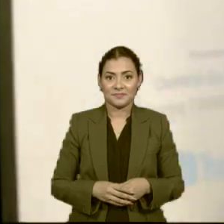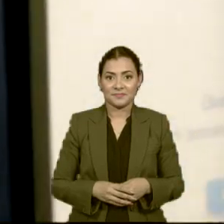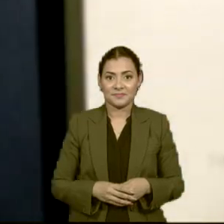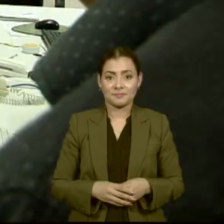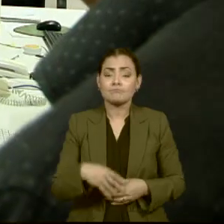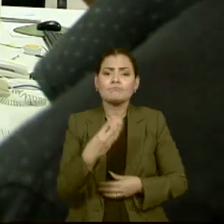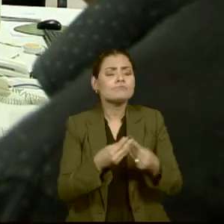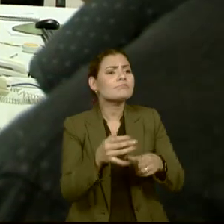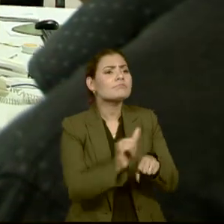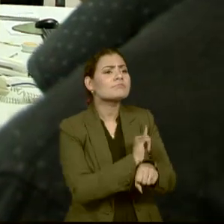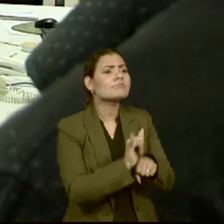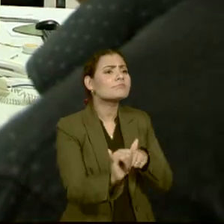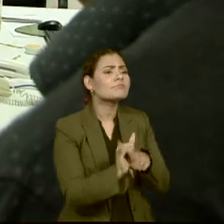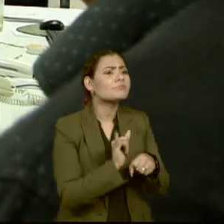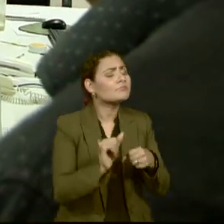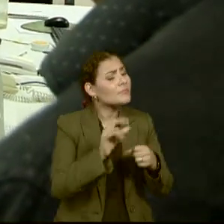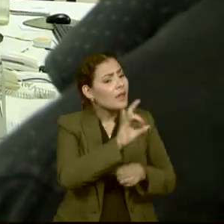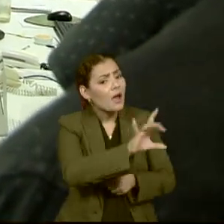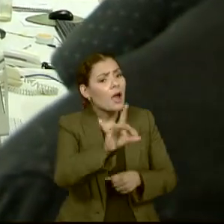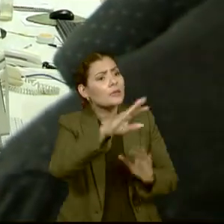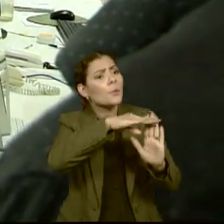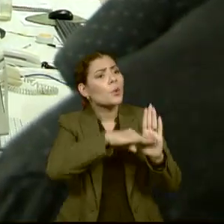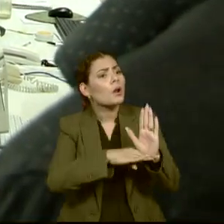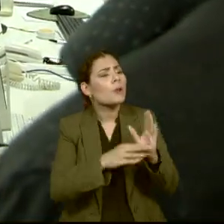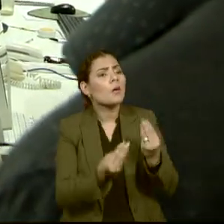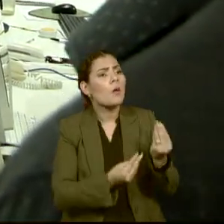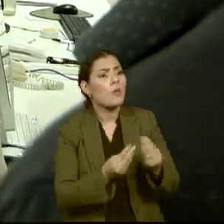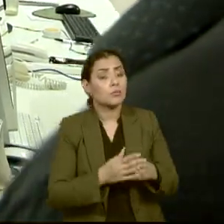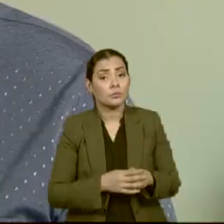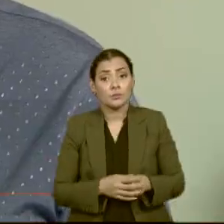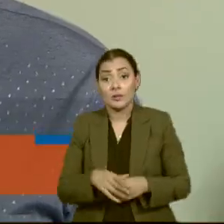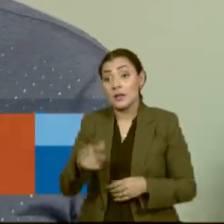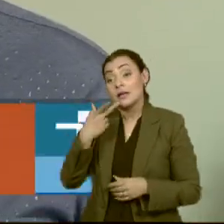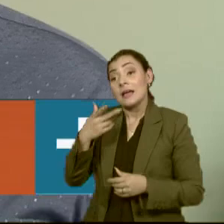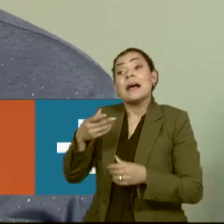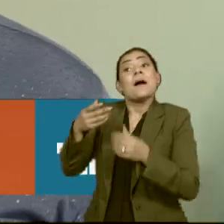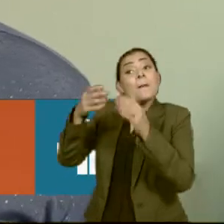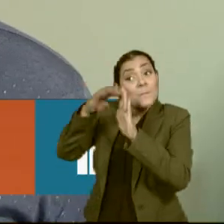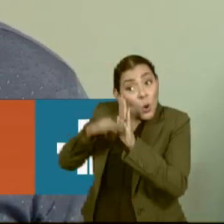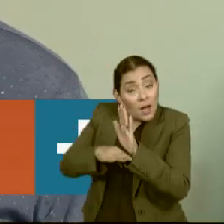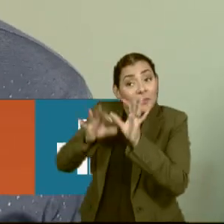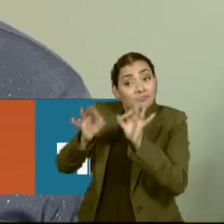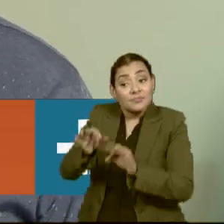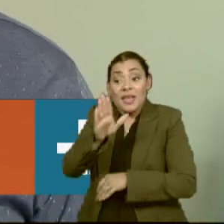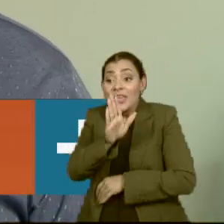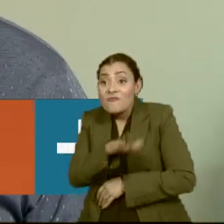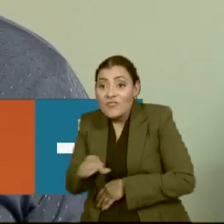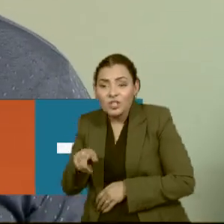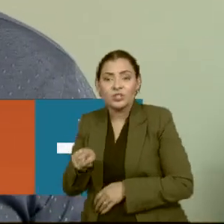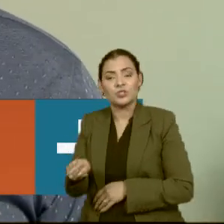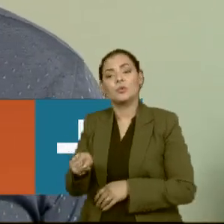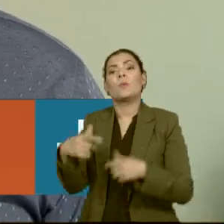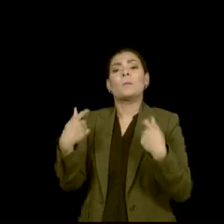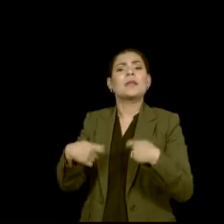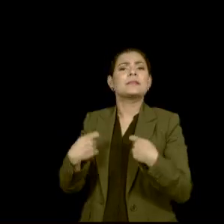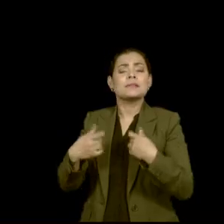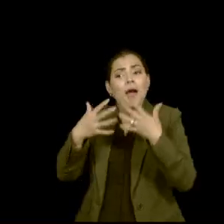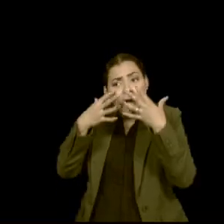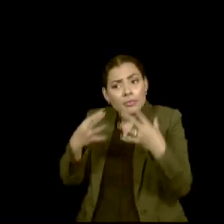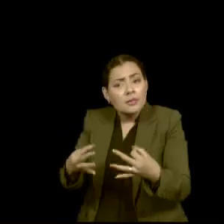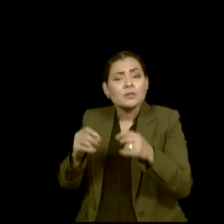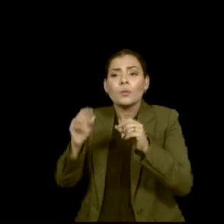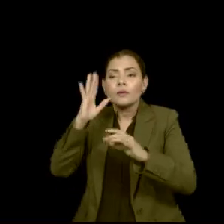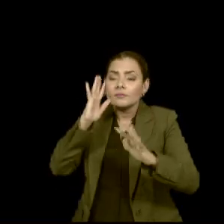E quais são as estratégias para cada programa? Quando você está falando de um programa infantil, você está